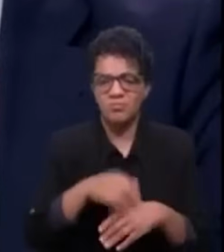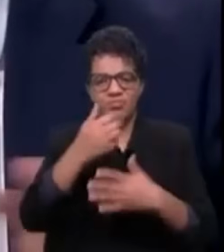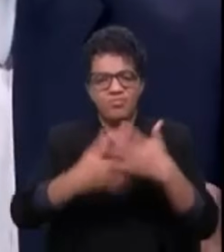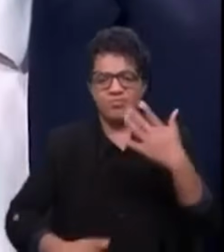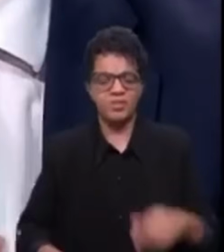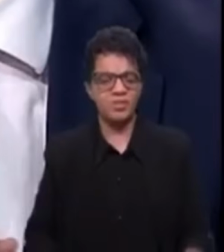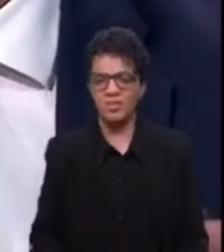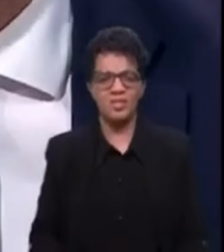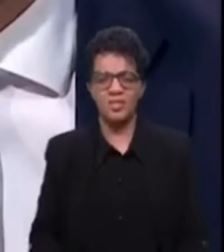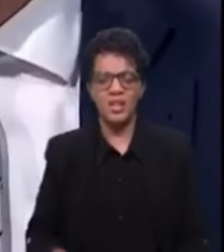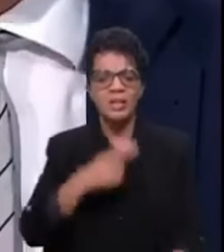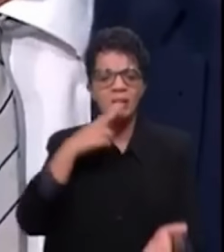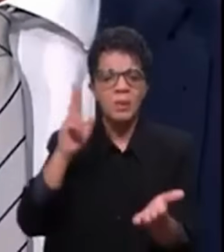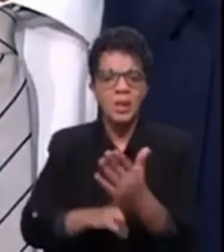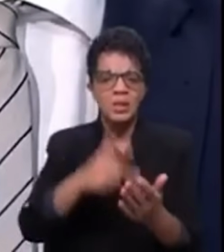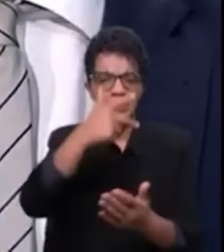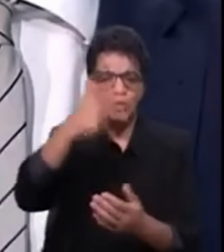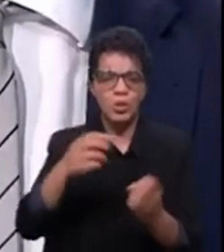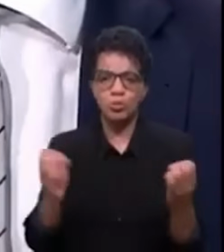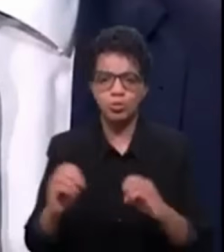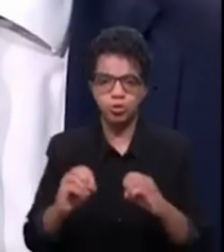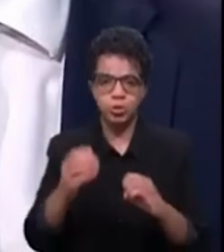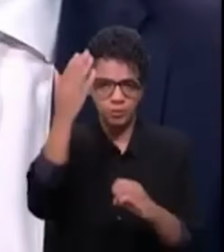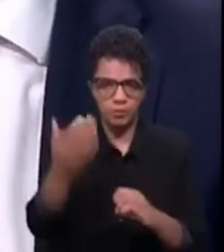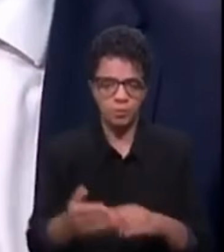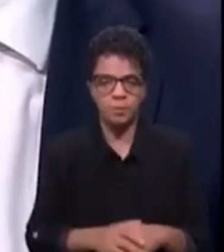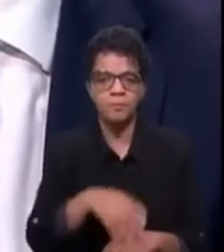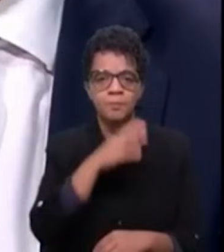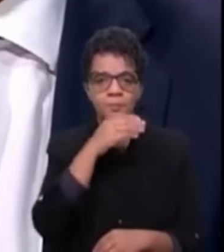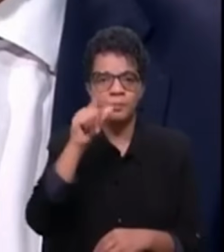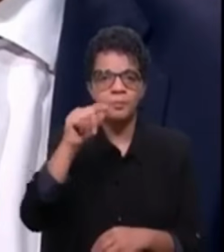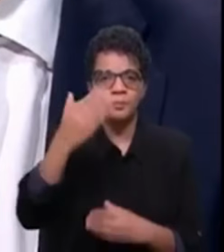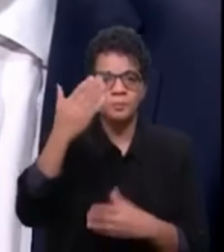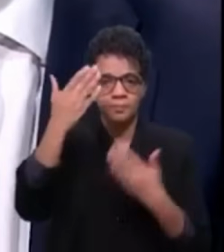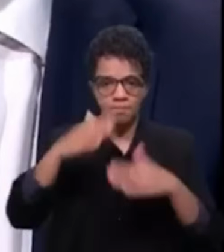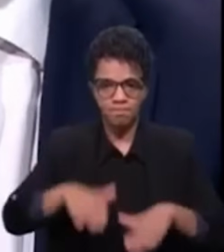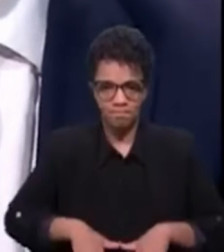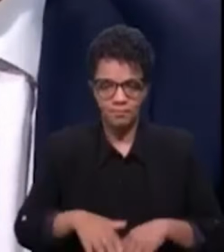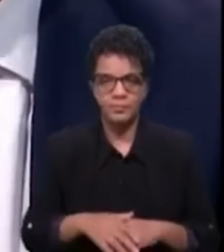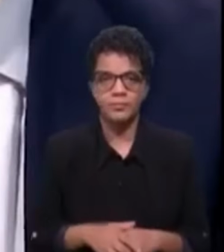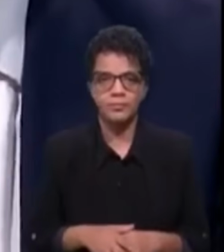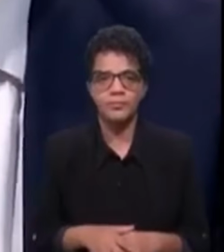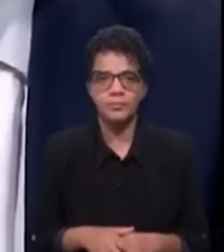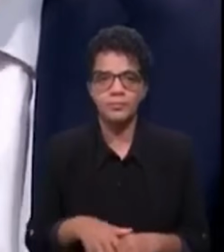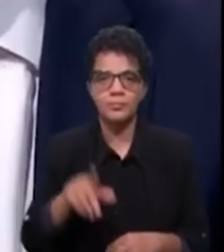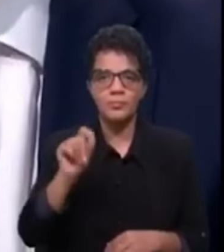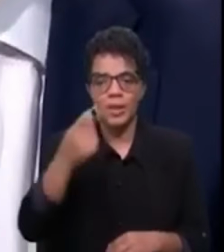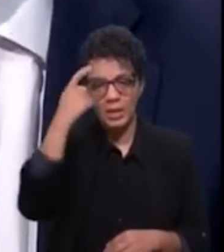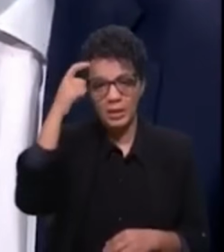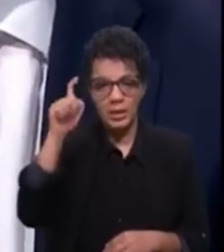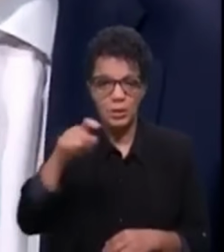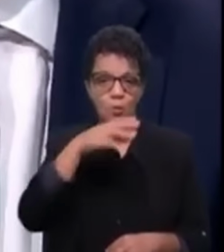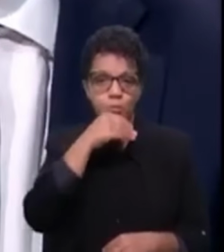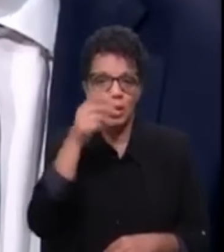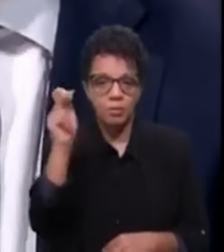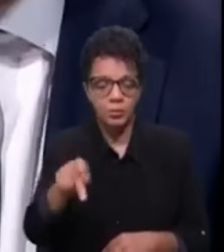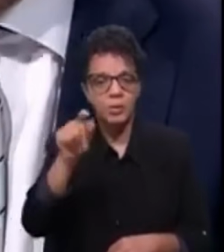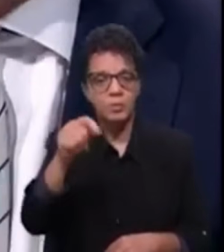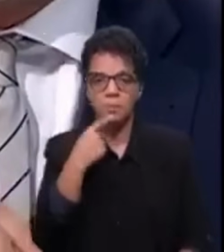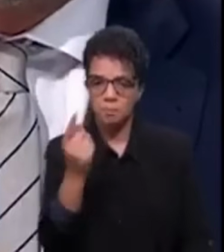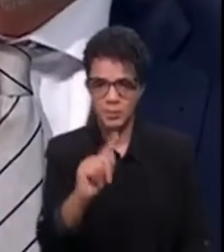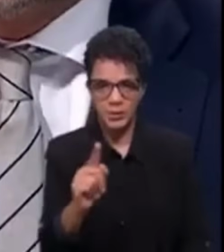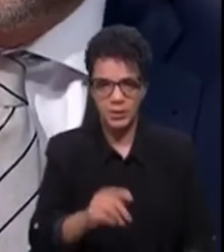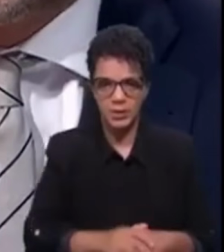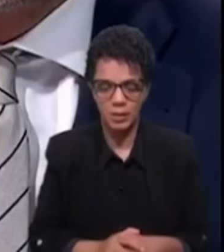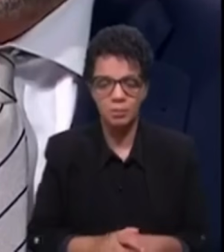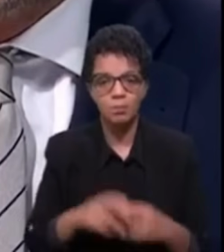dizer é falta de credibilidade absoluta que o Luis montegro segur deixa-me diz-lhe isto a Luis montegro para além da traição que fez às Forças de segurança é não perceber que